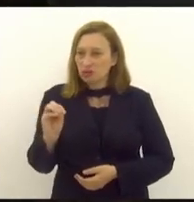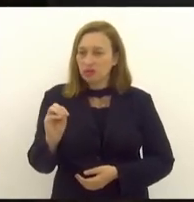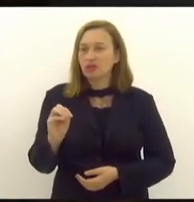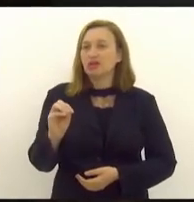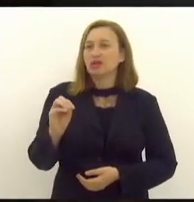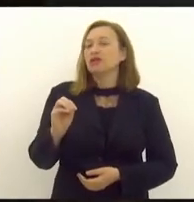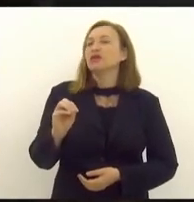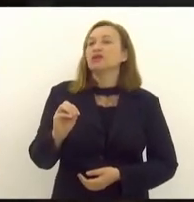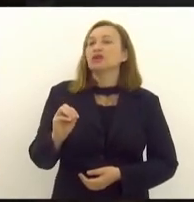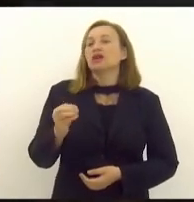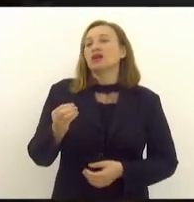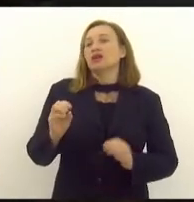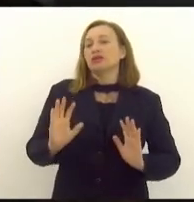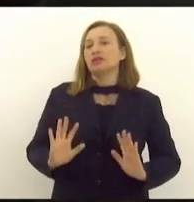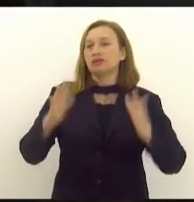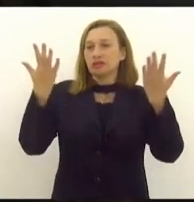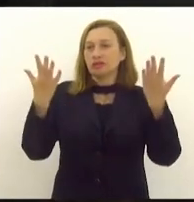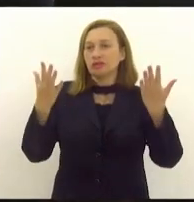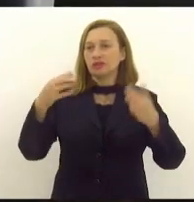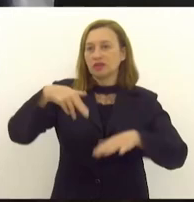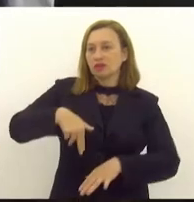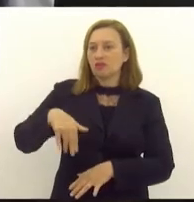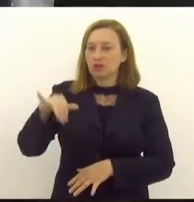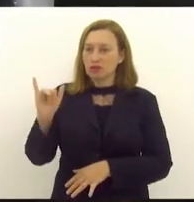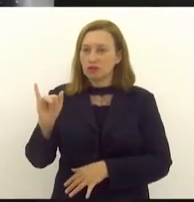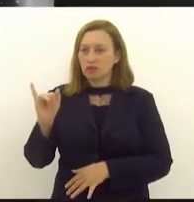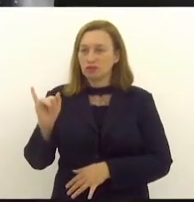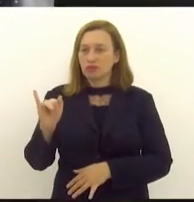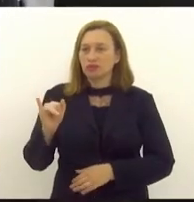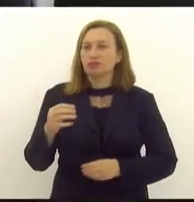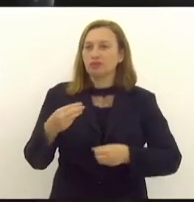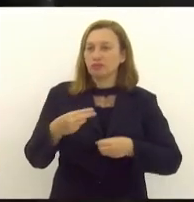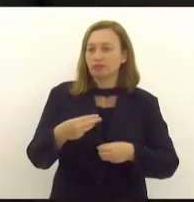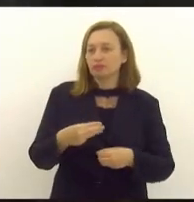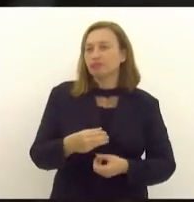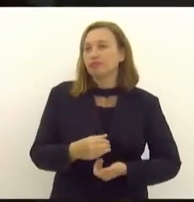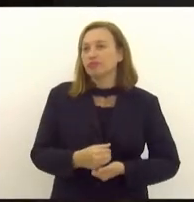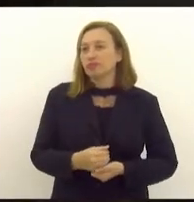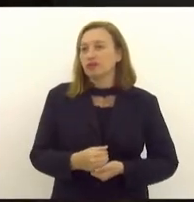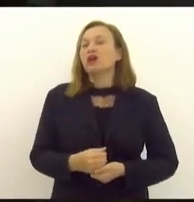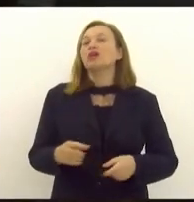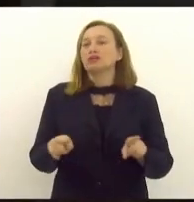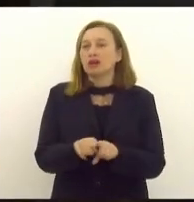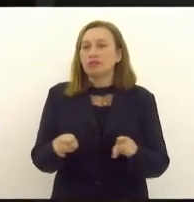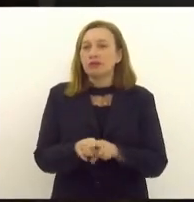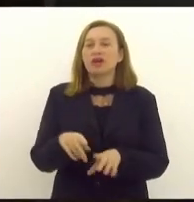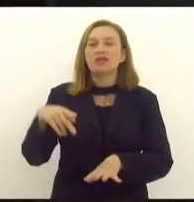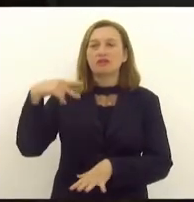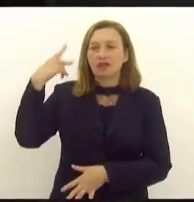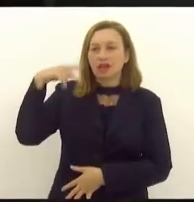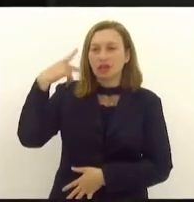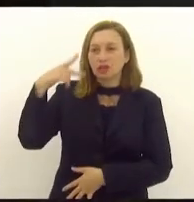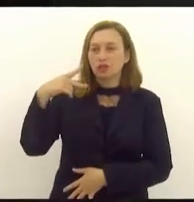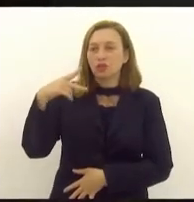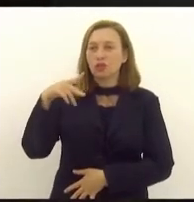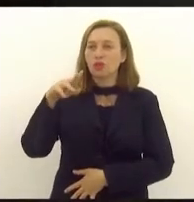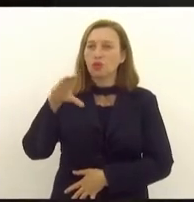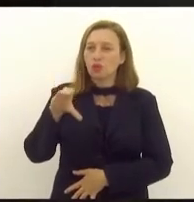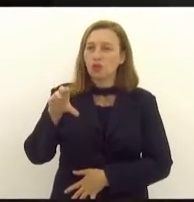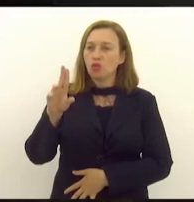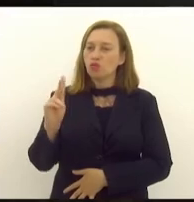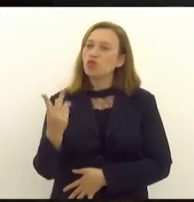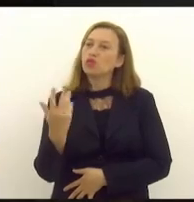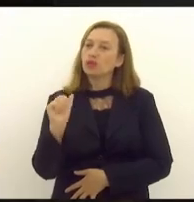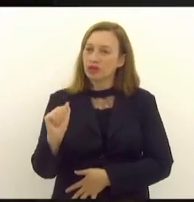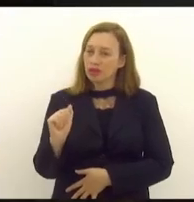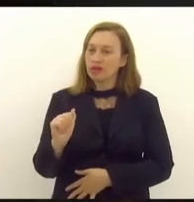Seja bem vindo meu irmão prazer lhe ver nosso Vereador também Cunha de Natividade tá aí presente